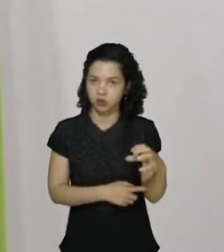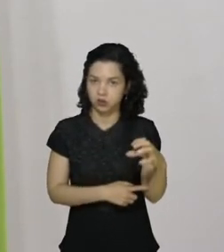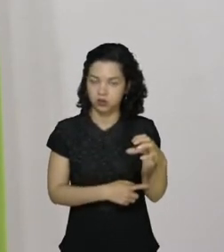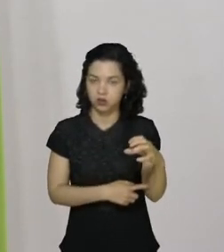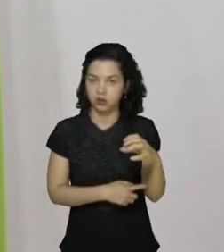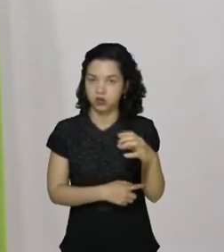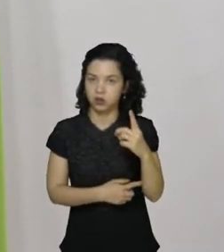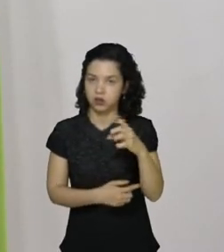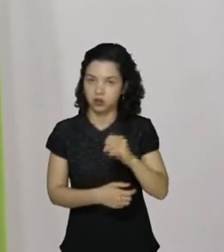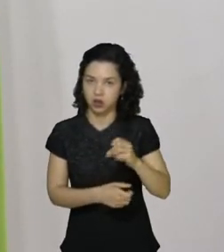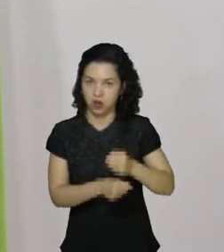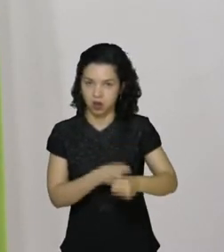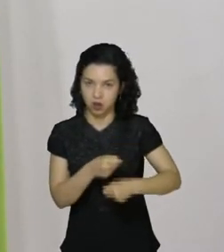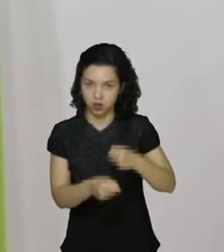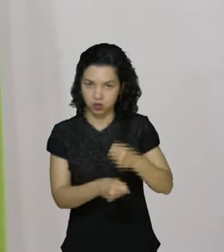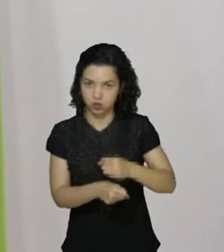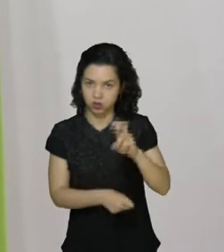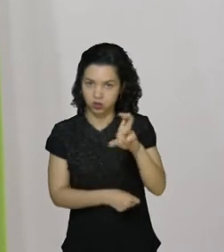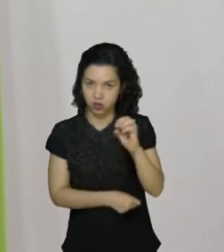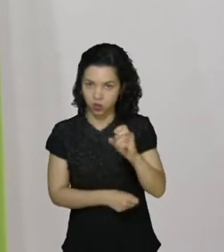ano, 50 por semestre.